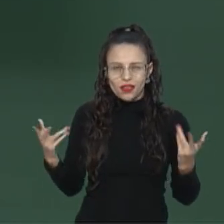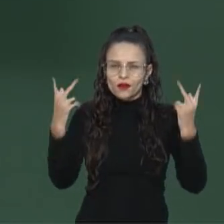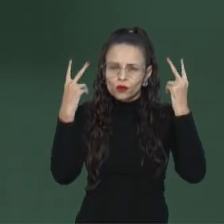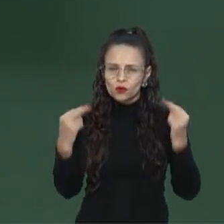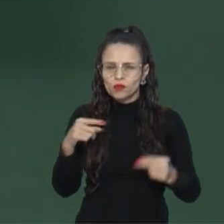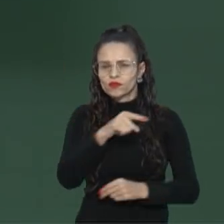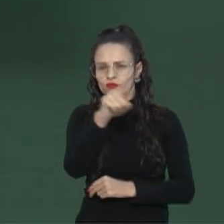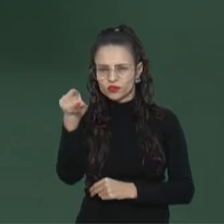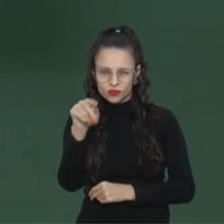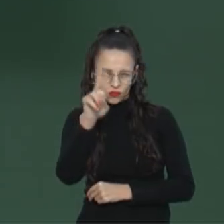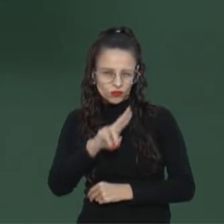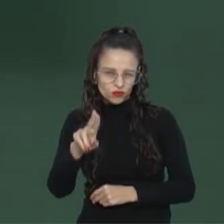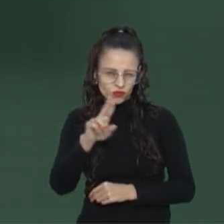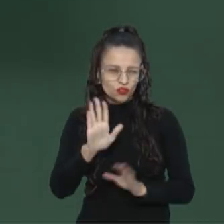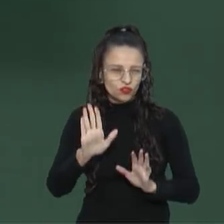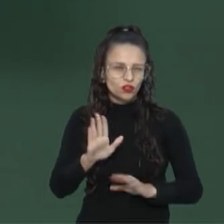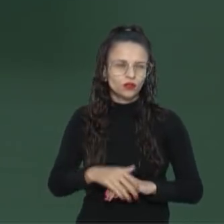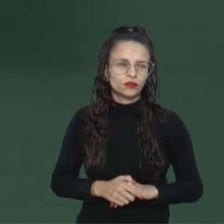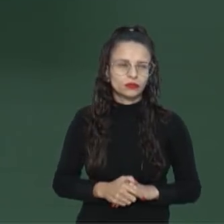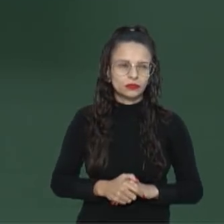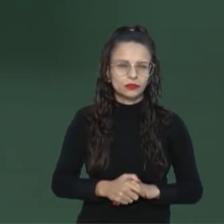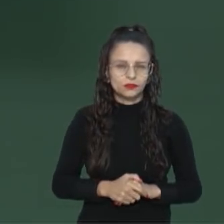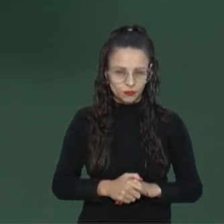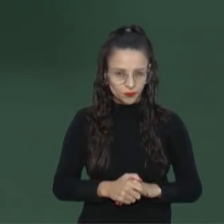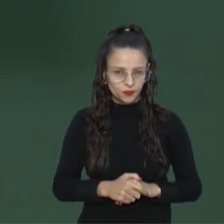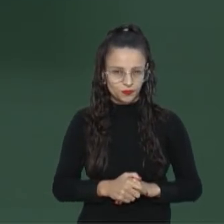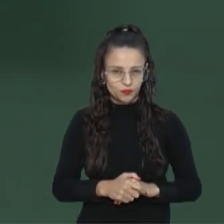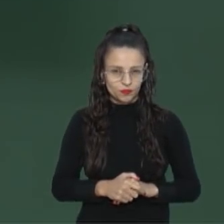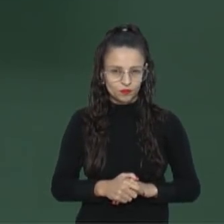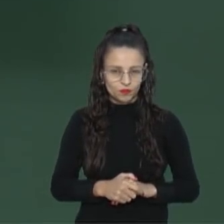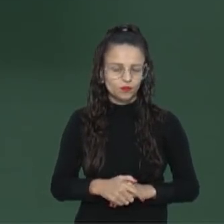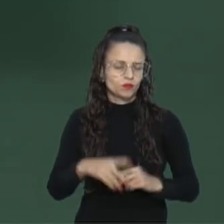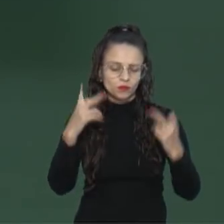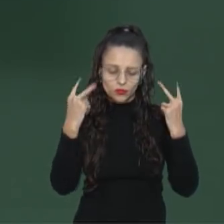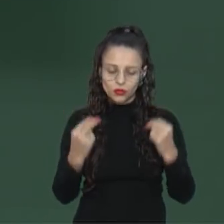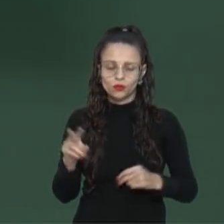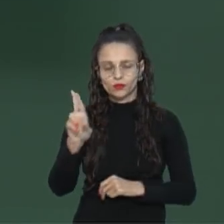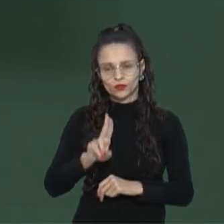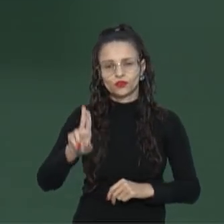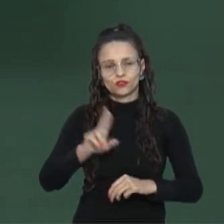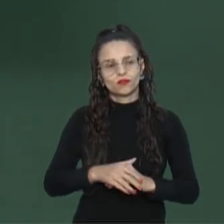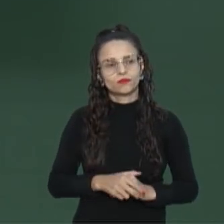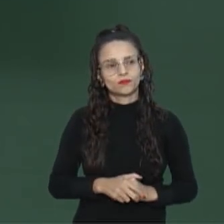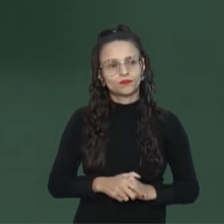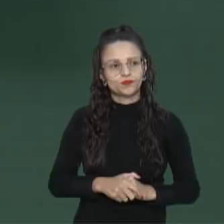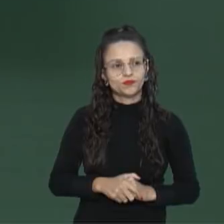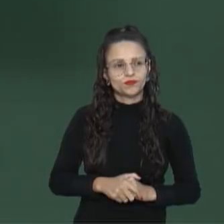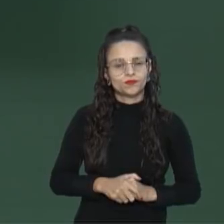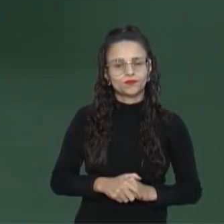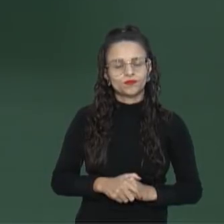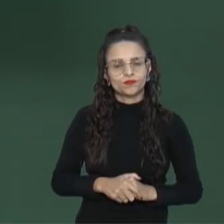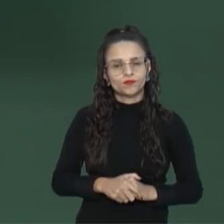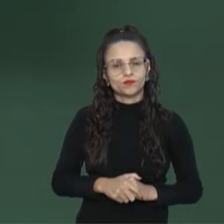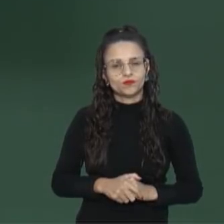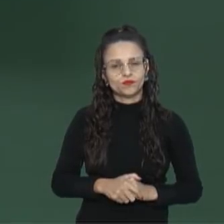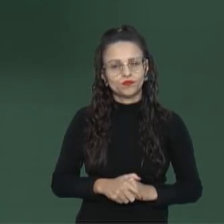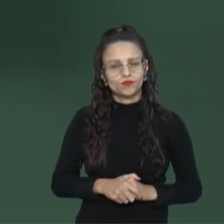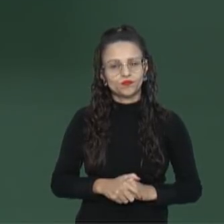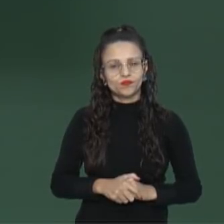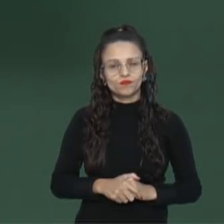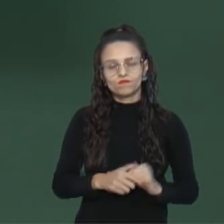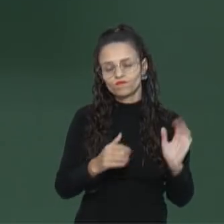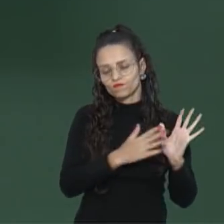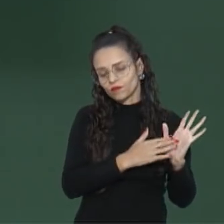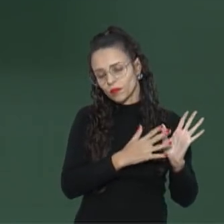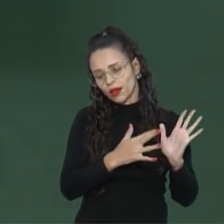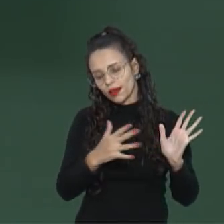água oxigenada já deve ter visto, já deve ter utilizado na sua vida, né? É bem comum no nosso dia a dia. Perfeito? Depois de todos